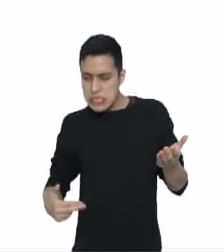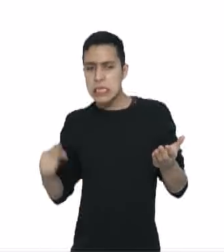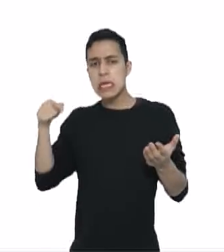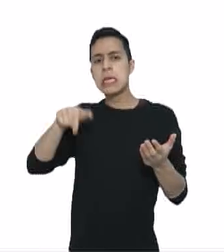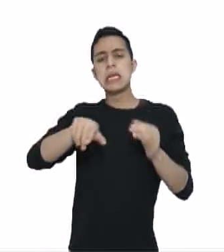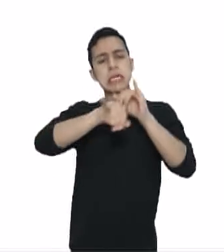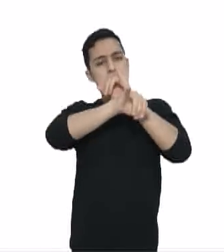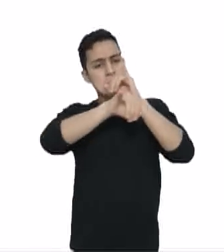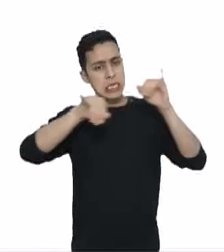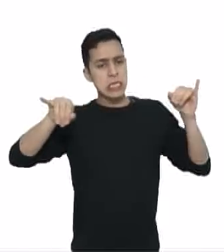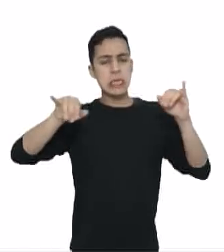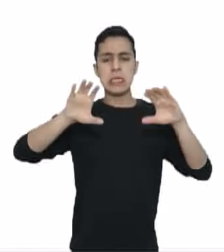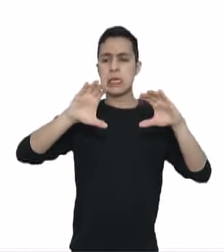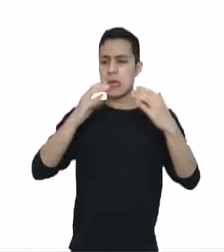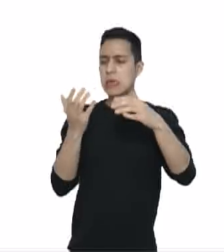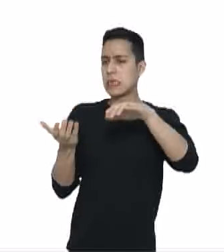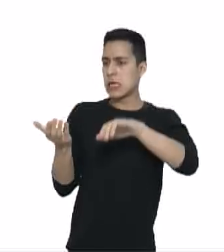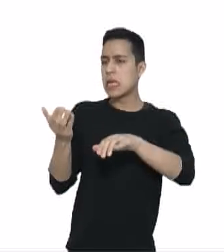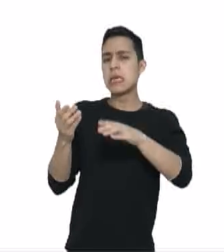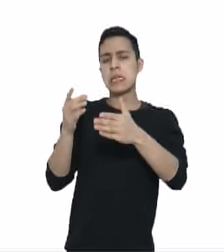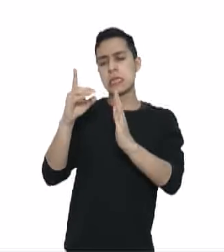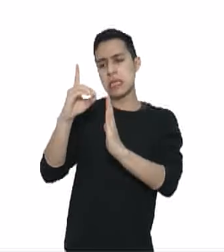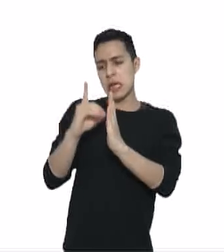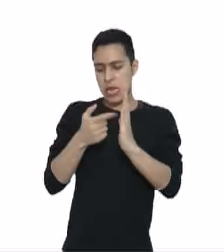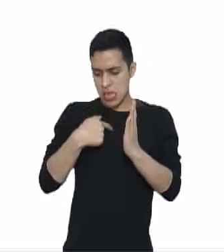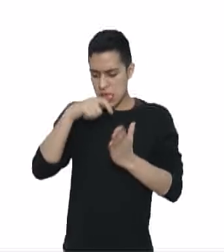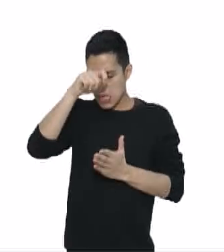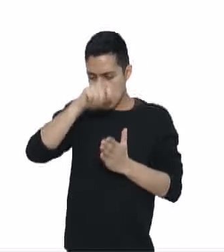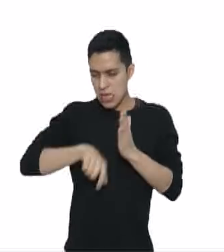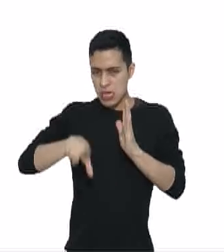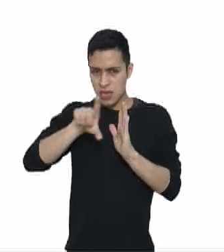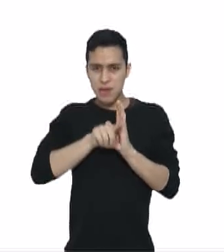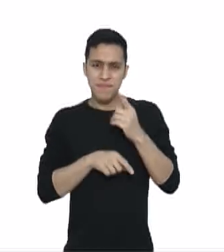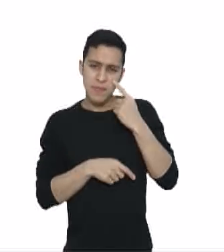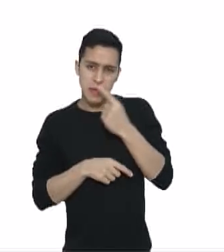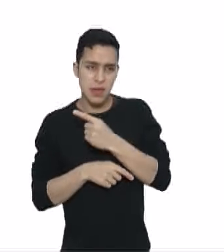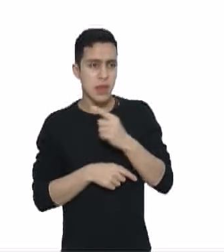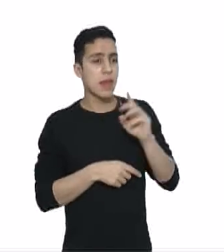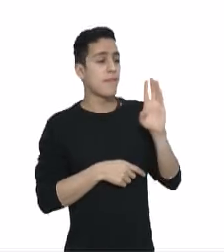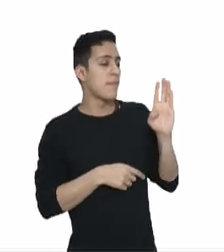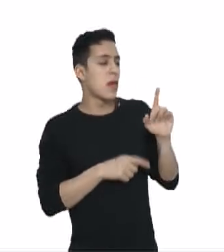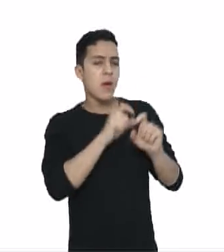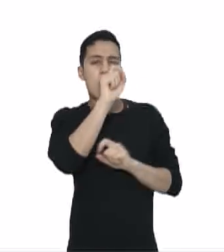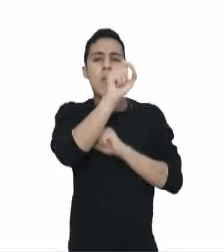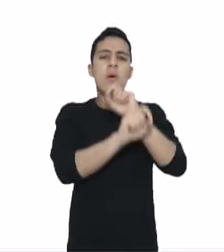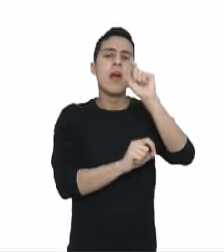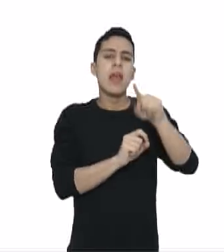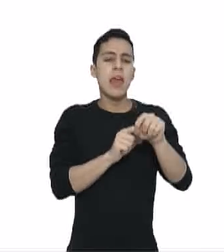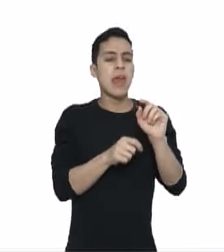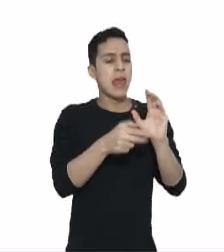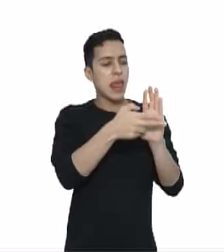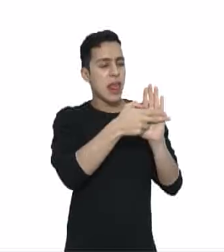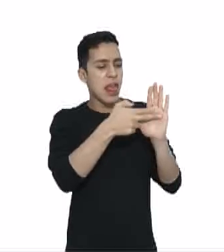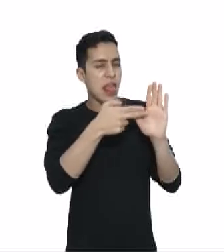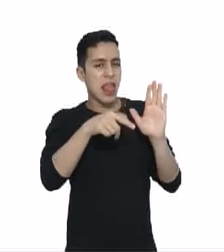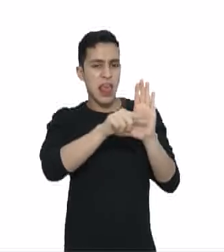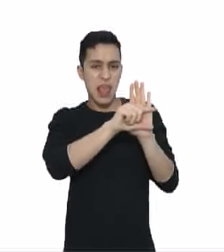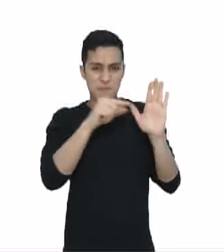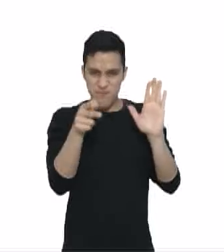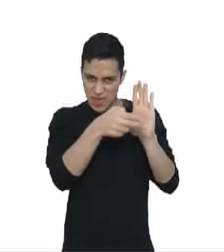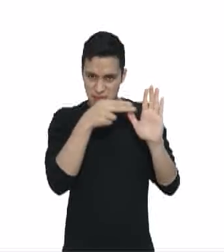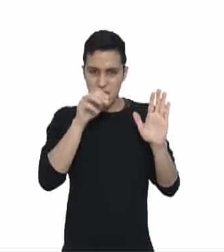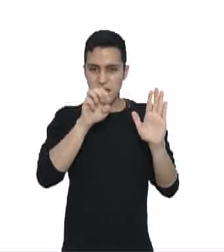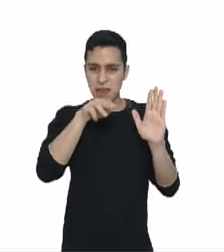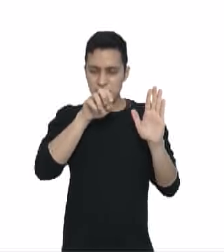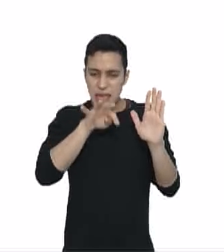Nacional decreta e eu sanciono a seguinte lei. Preâmbulo. Letra B é a ementa, aquela parte, o